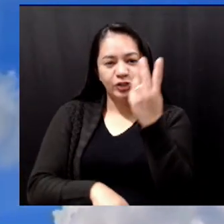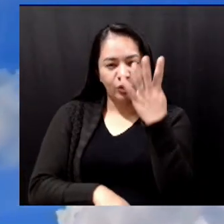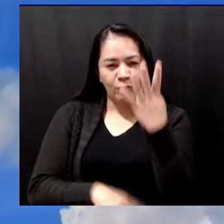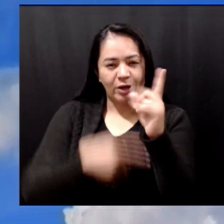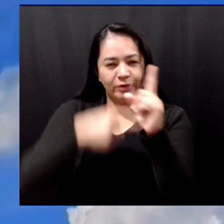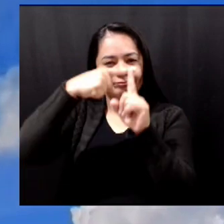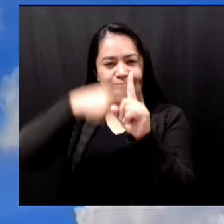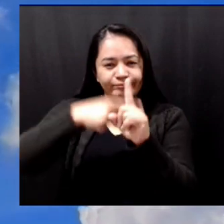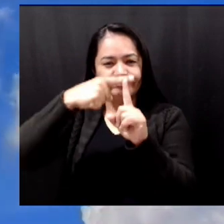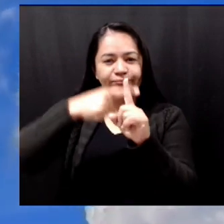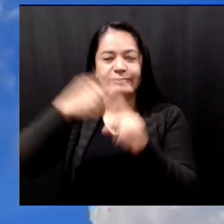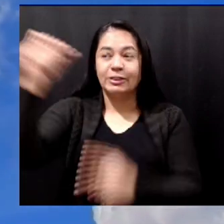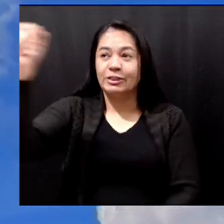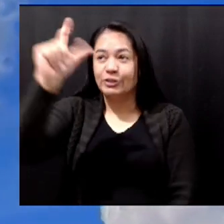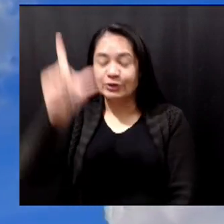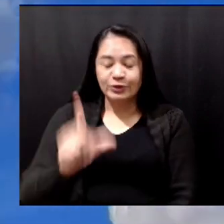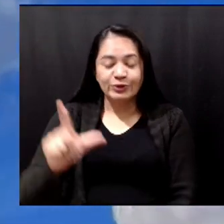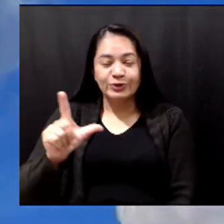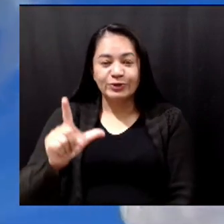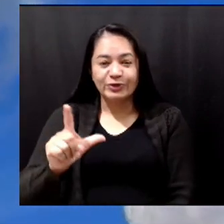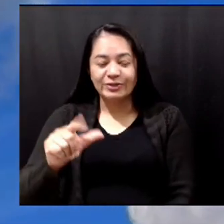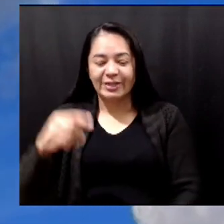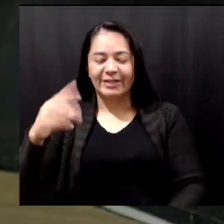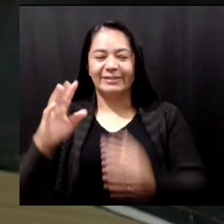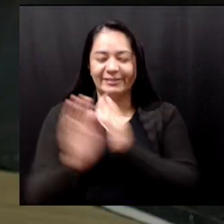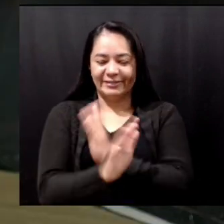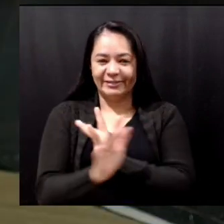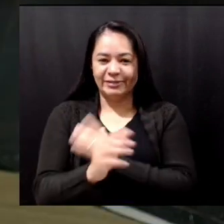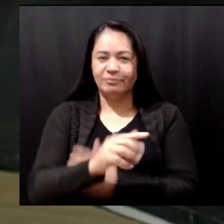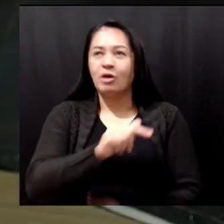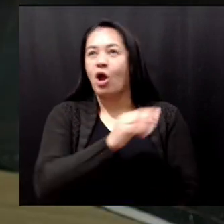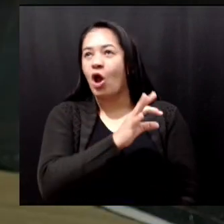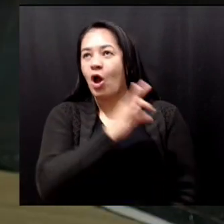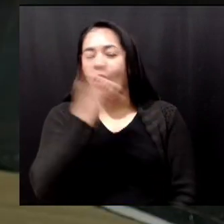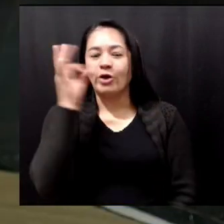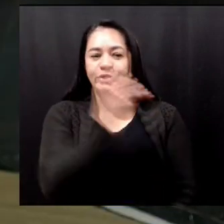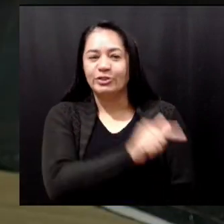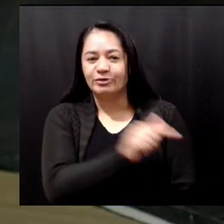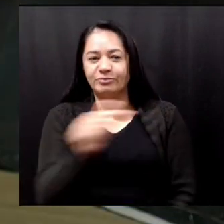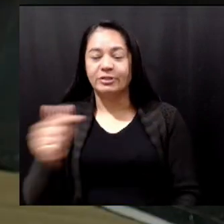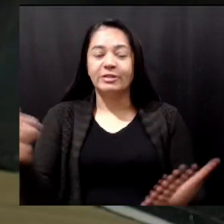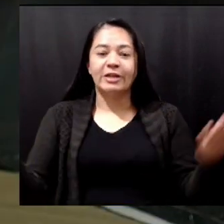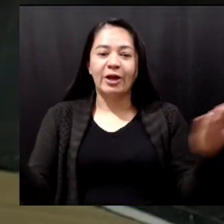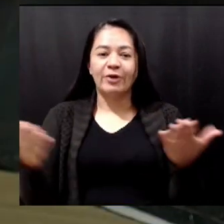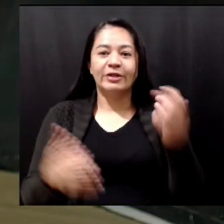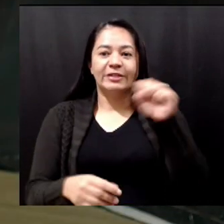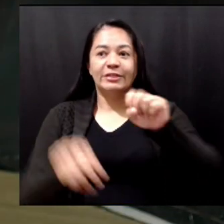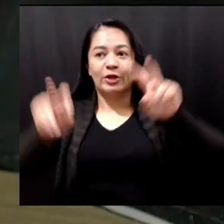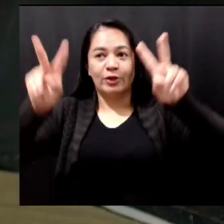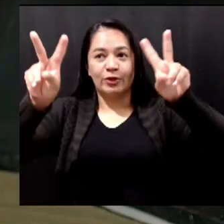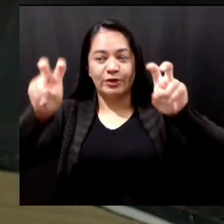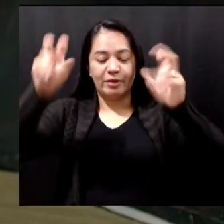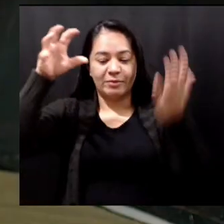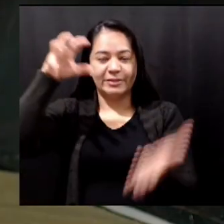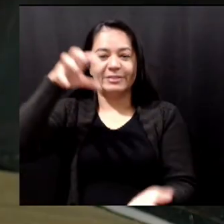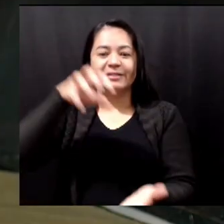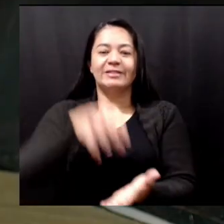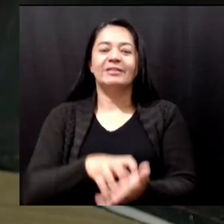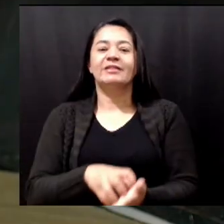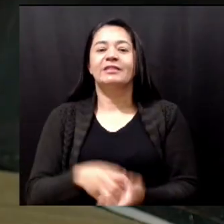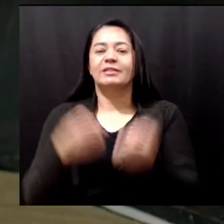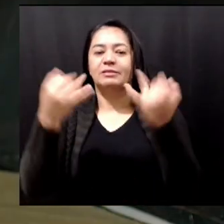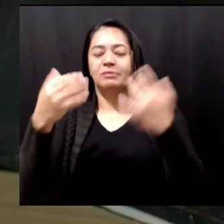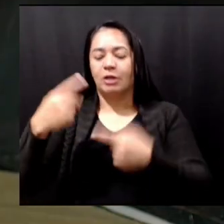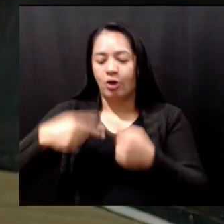de brigadeiro na metrópole. Boa semana para você e agora sim vamos ao nosso tema central. Vamos falar sobre os avanços,